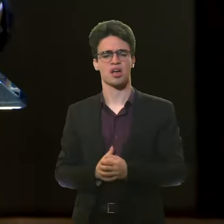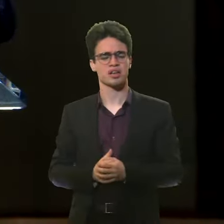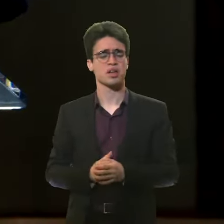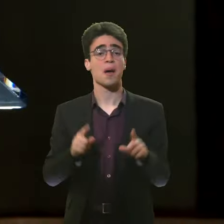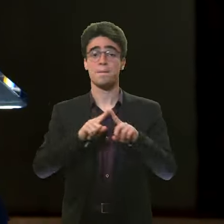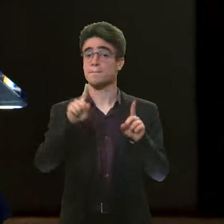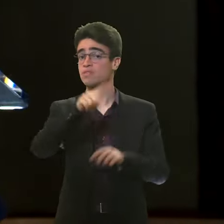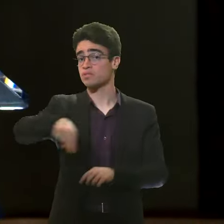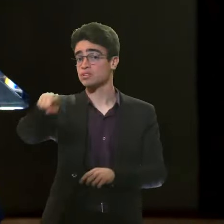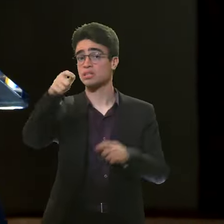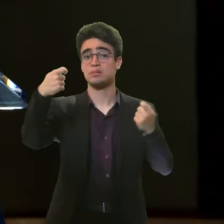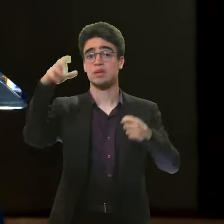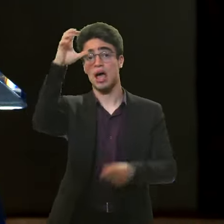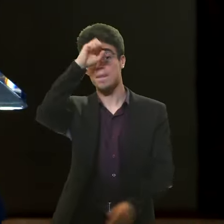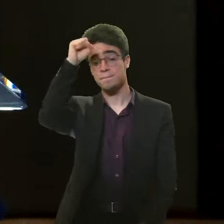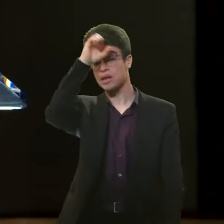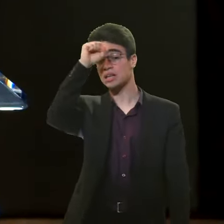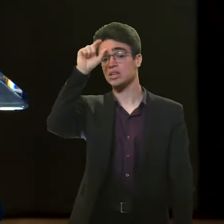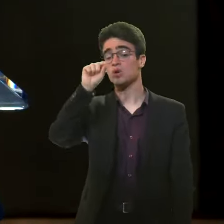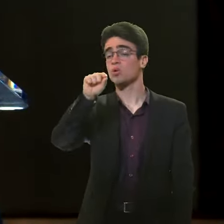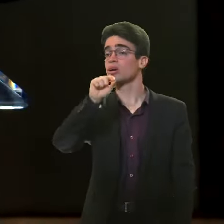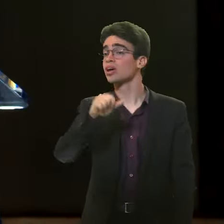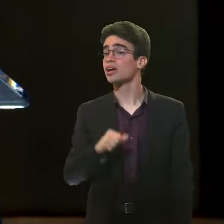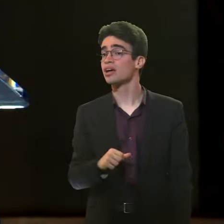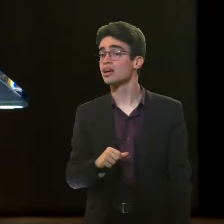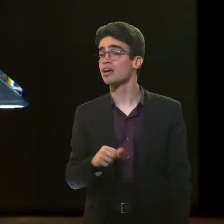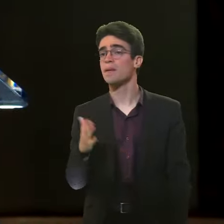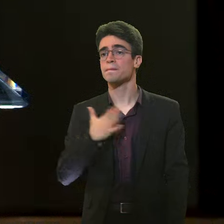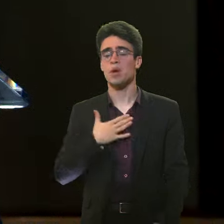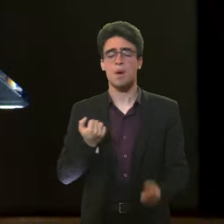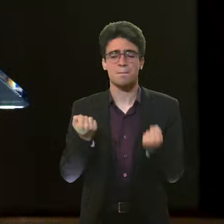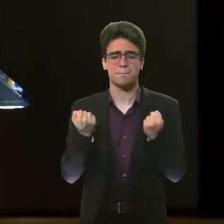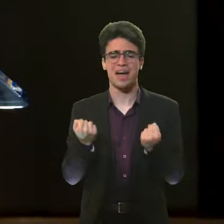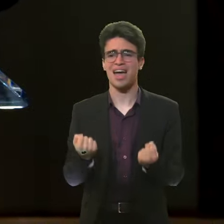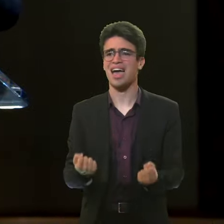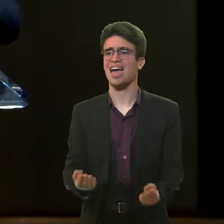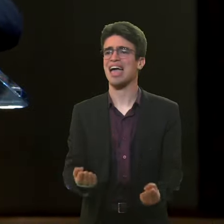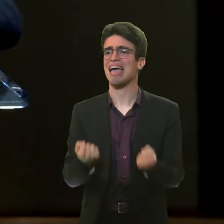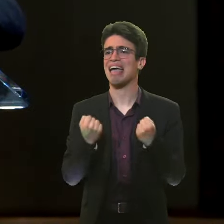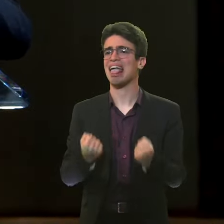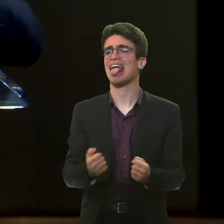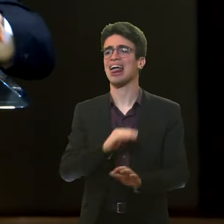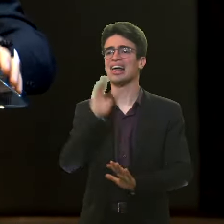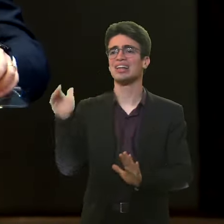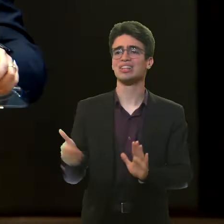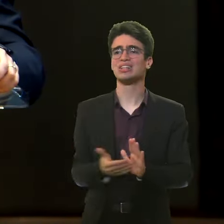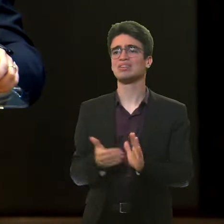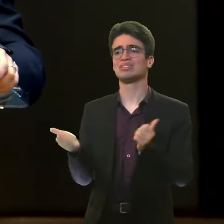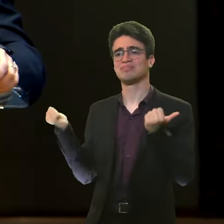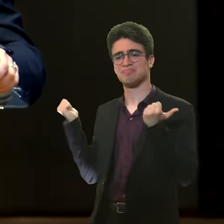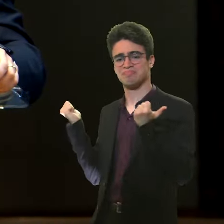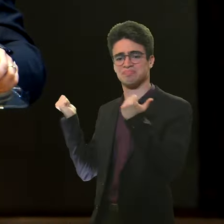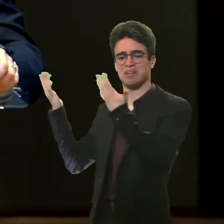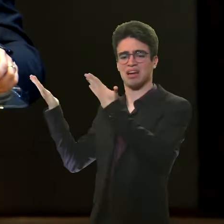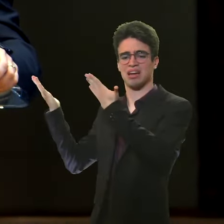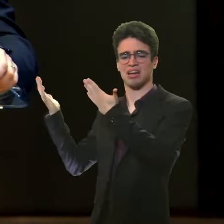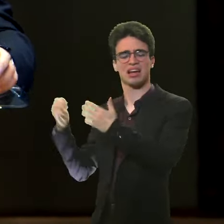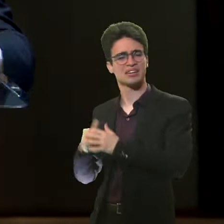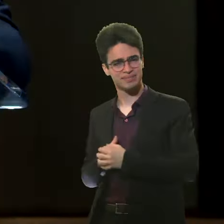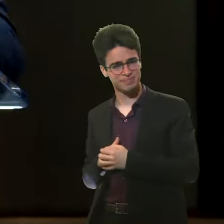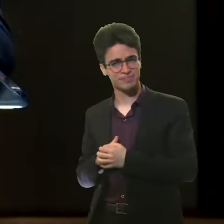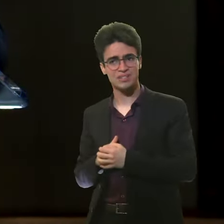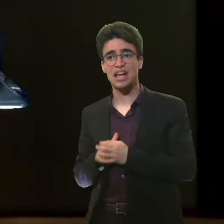aprenda a entregar os fardos, os pesos e dizer: Senhor, eu preciso. E